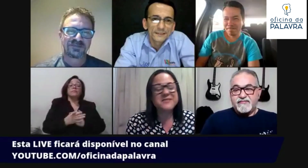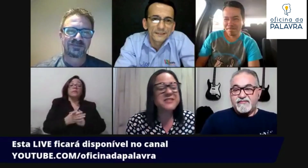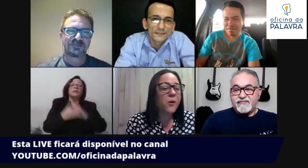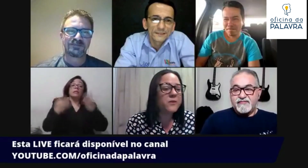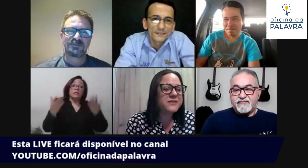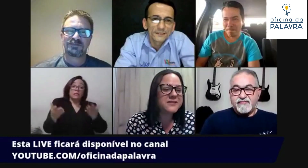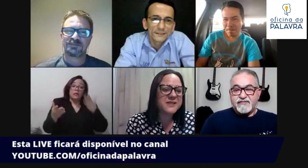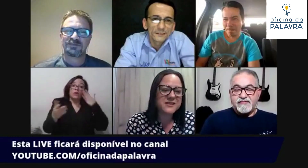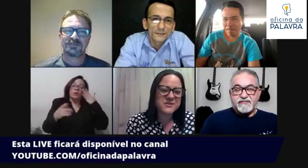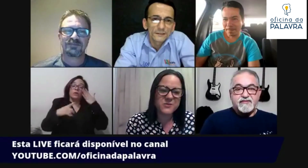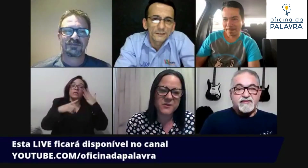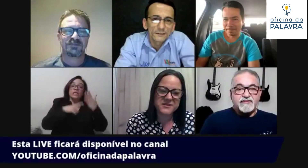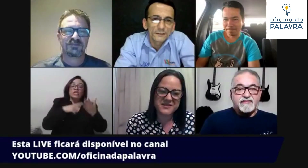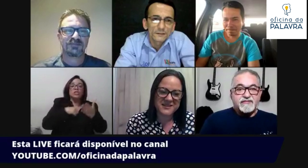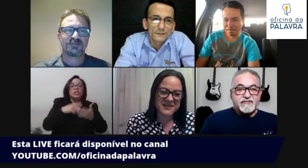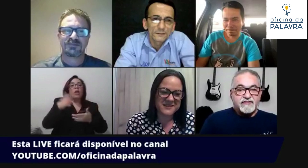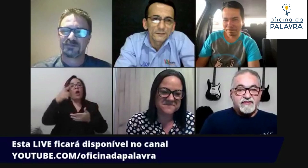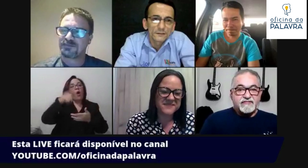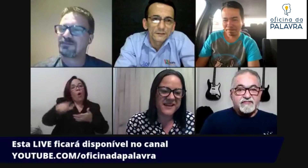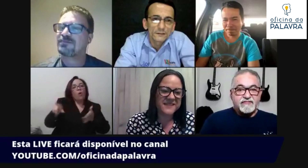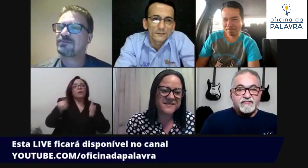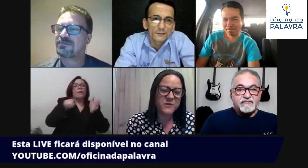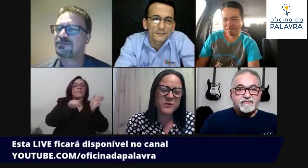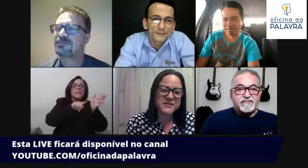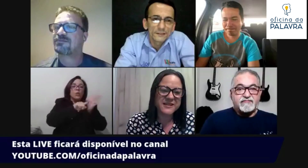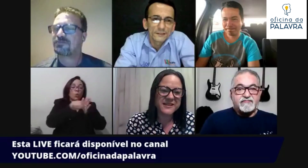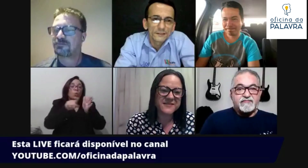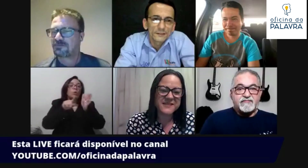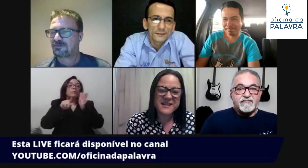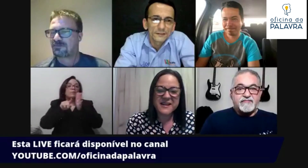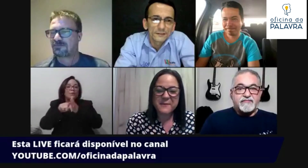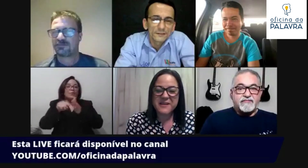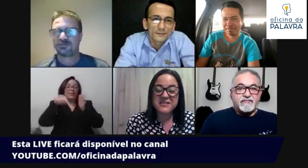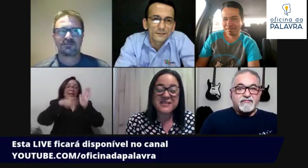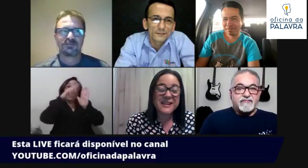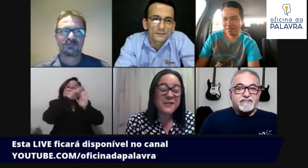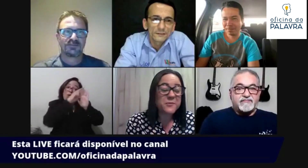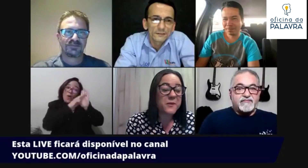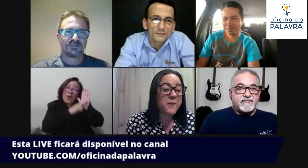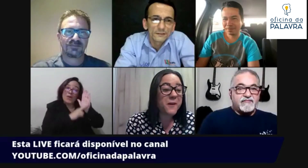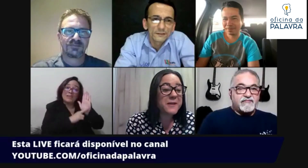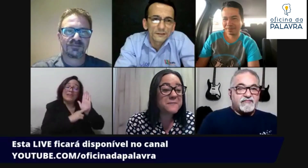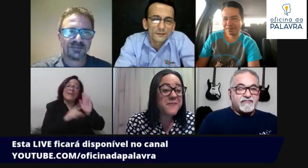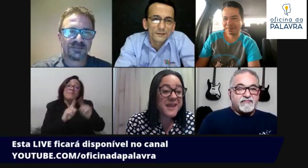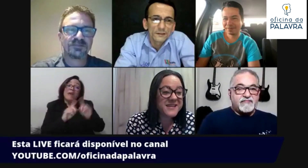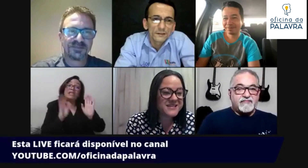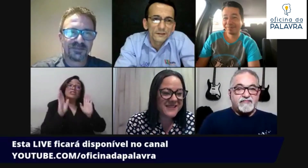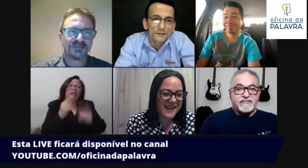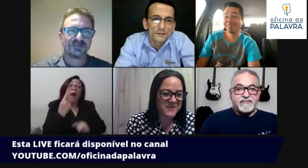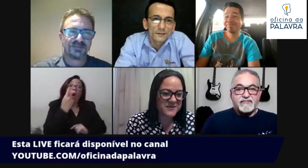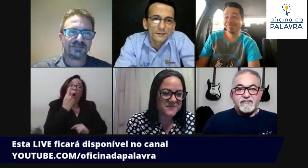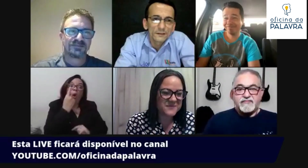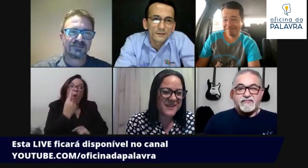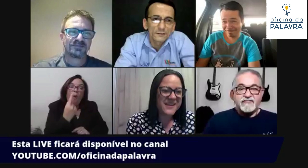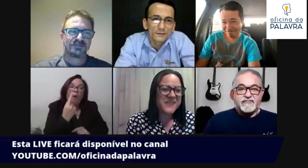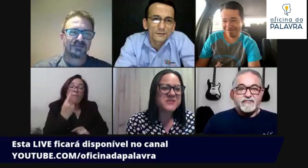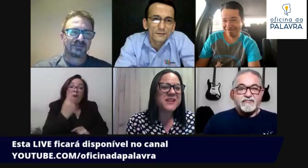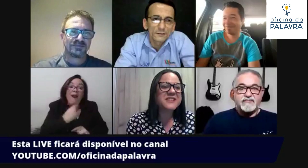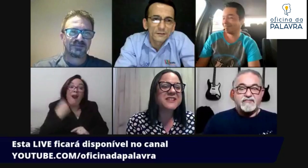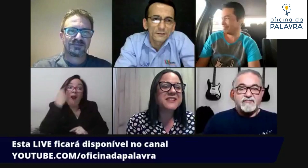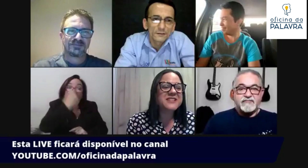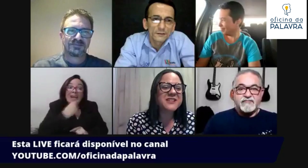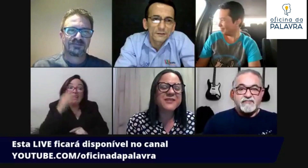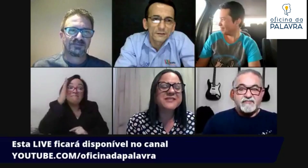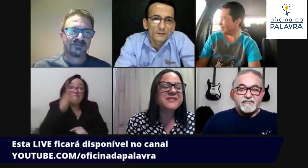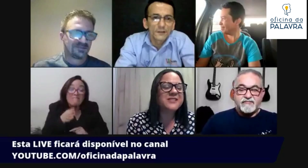Gente, tinha outras questões aqui, né, no roteiro, mas a gente já está indo para 1h30 de live. Eu sei